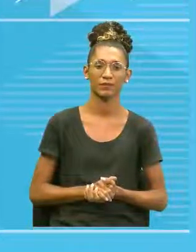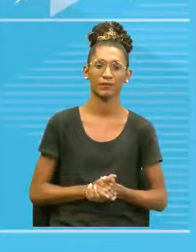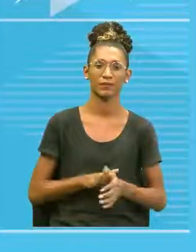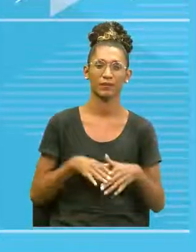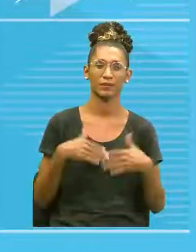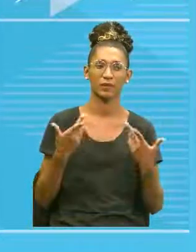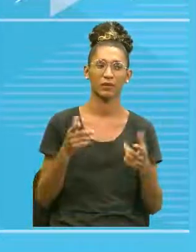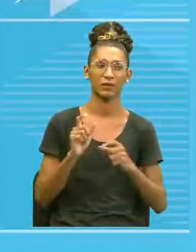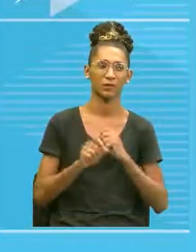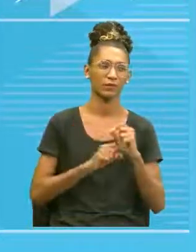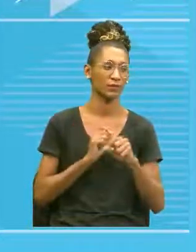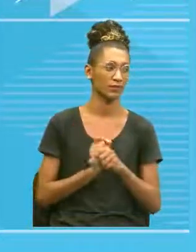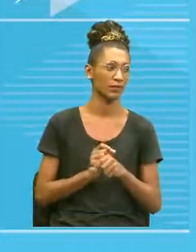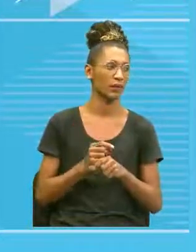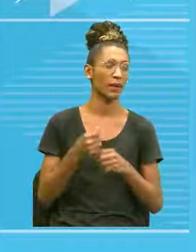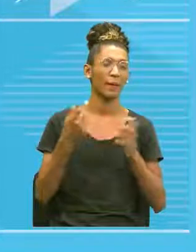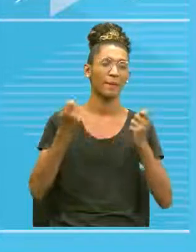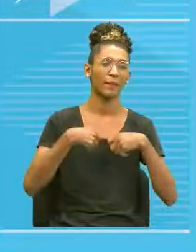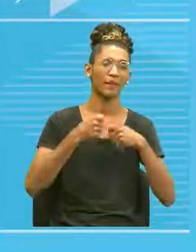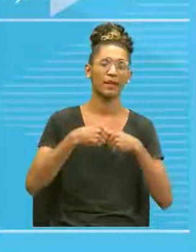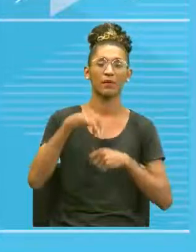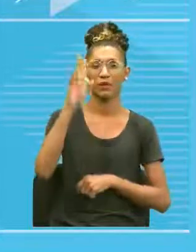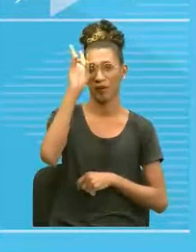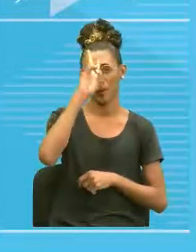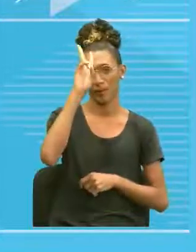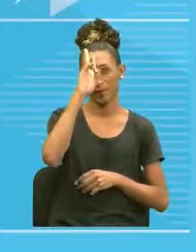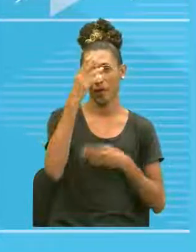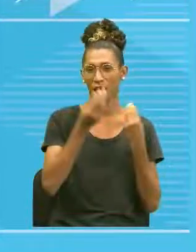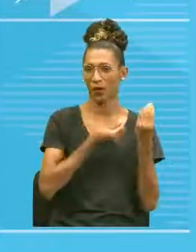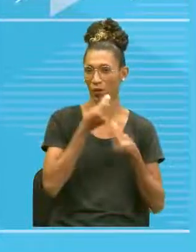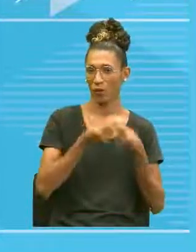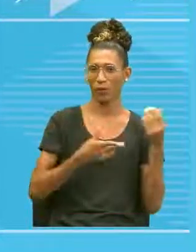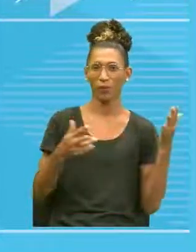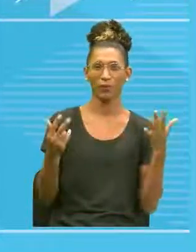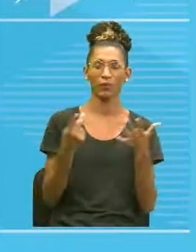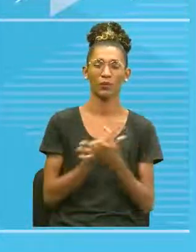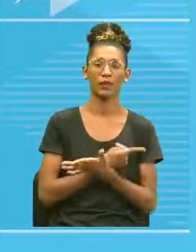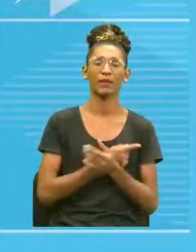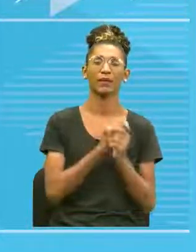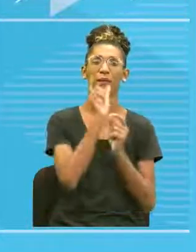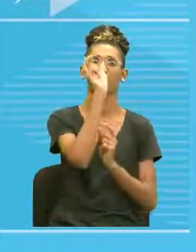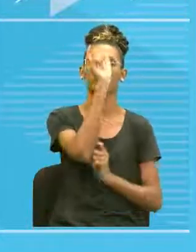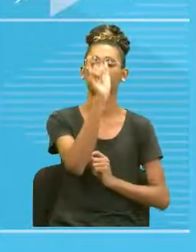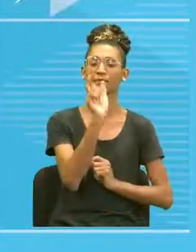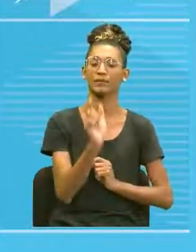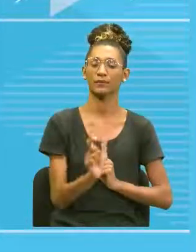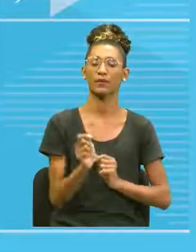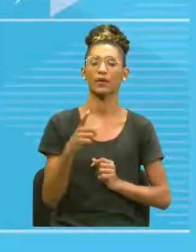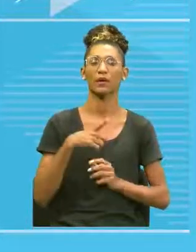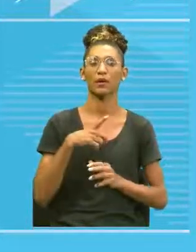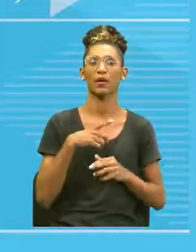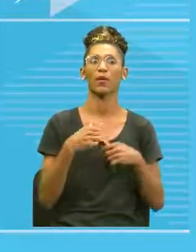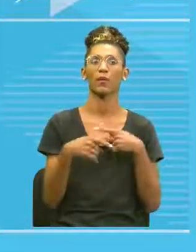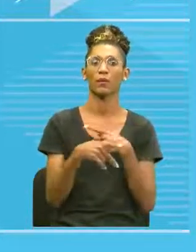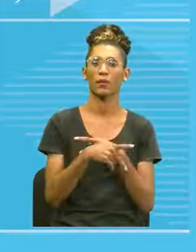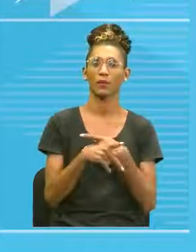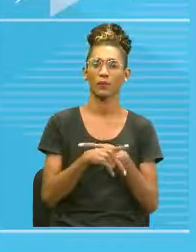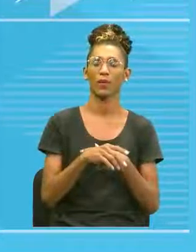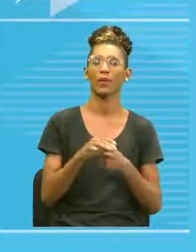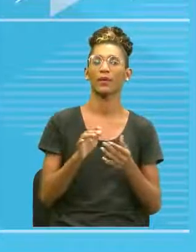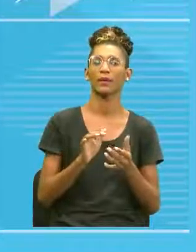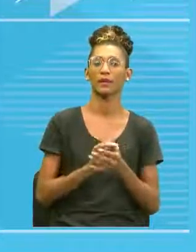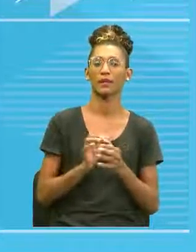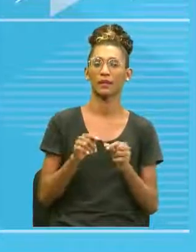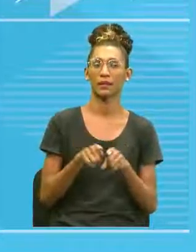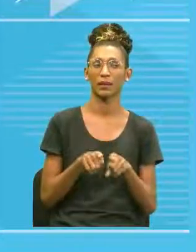bom então ó vamos lembrar como é a conjugação do verbo haver Kalil para nome pessoal né para não pressionar e